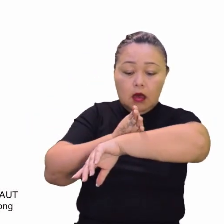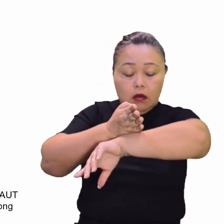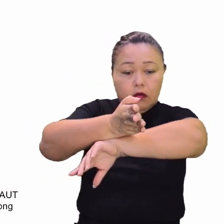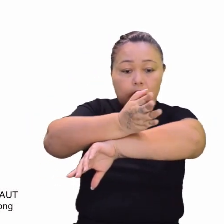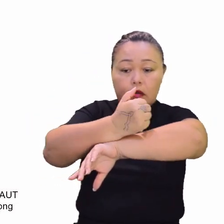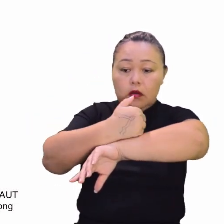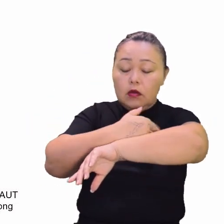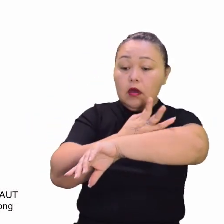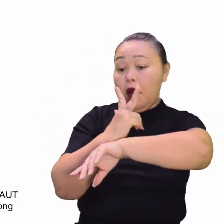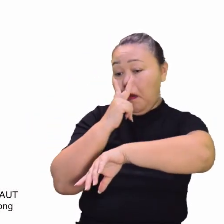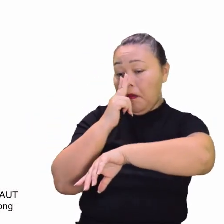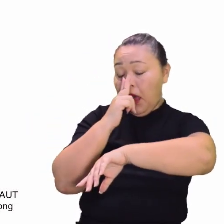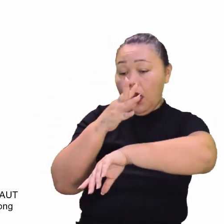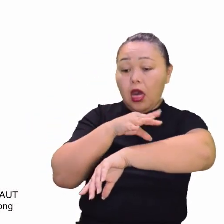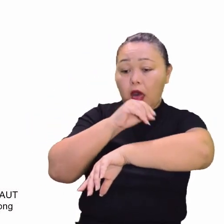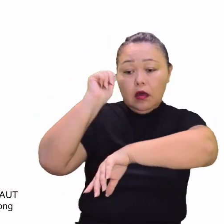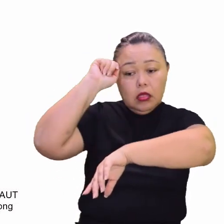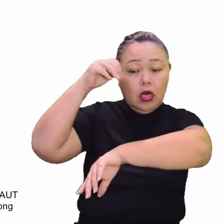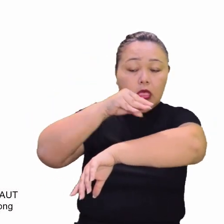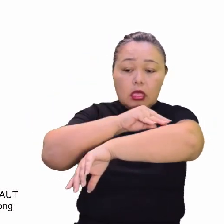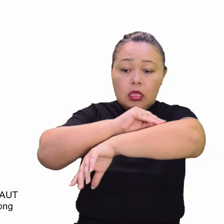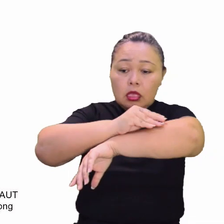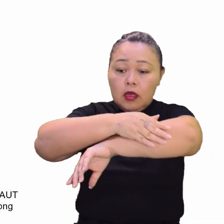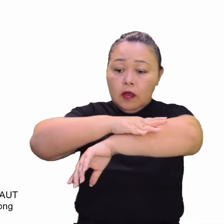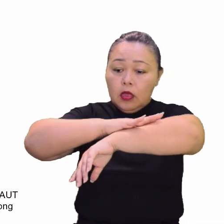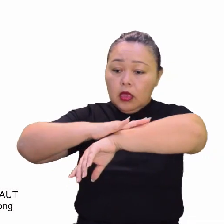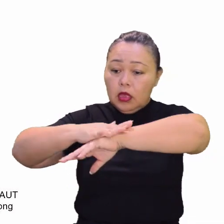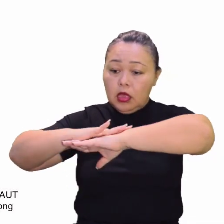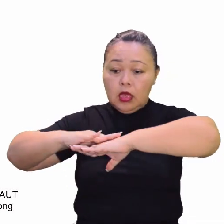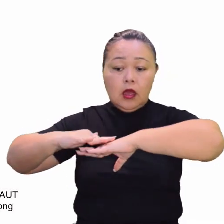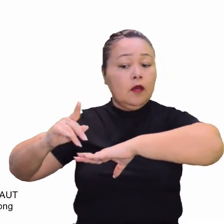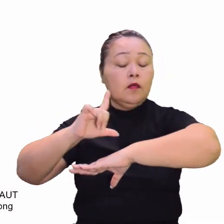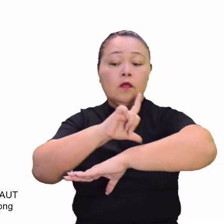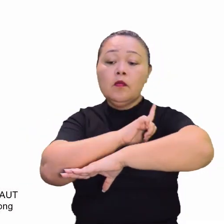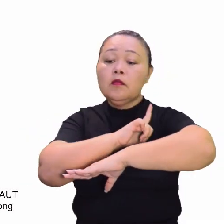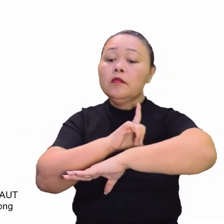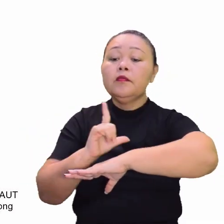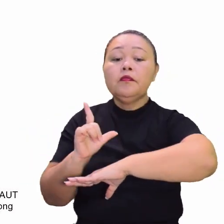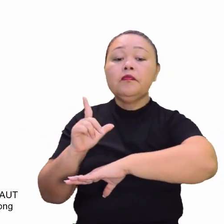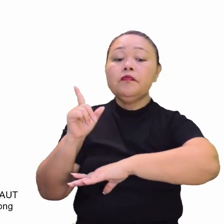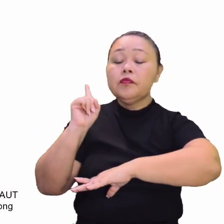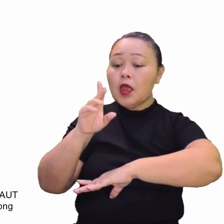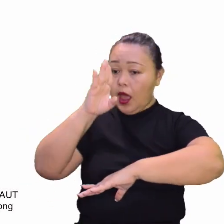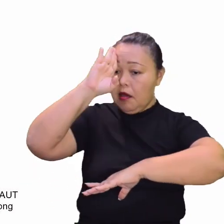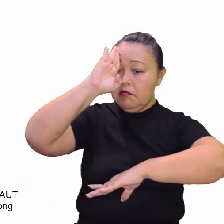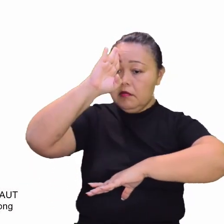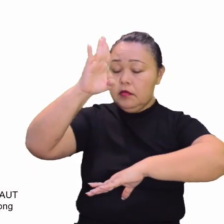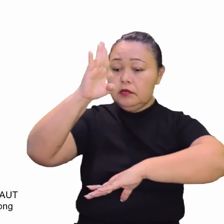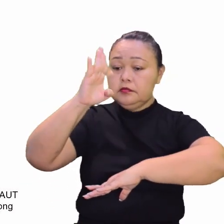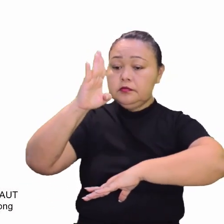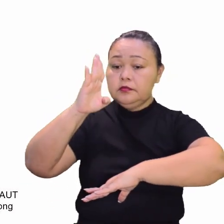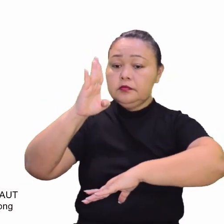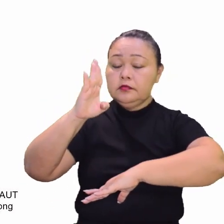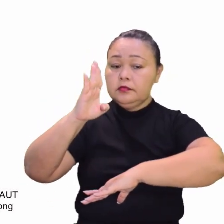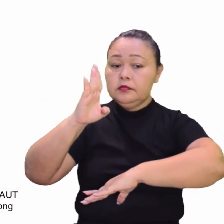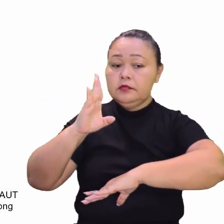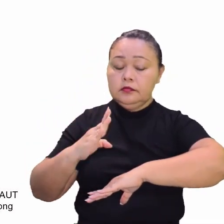entender como sendo o asfalto mesmo. Exatamente. É isso onde é o principal